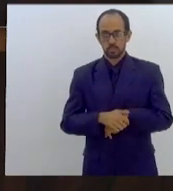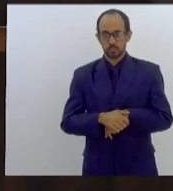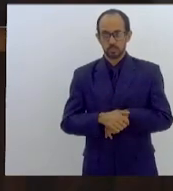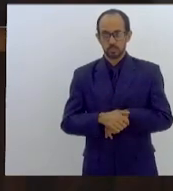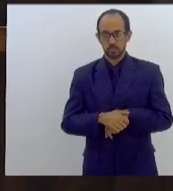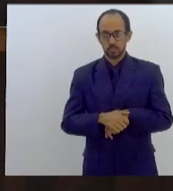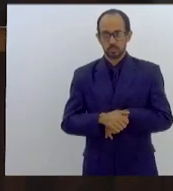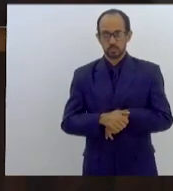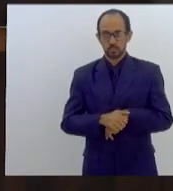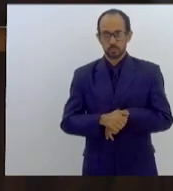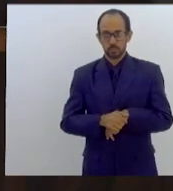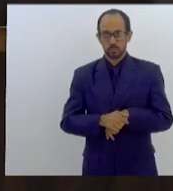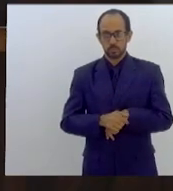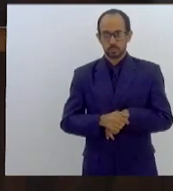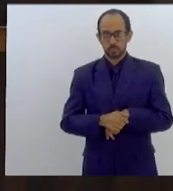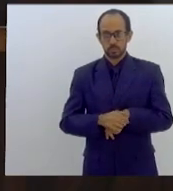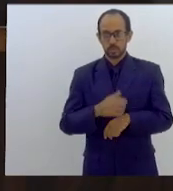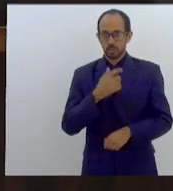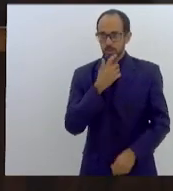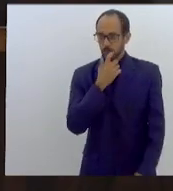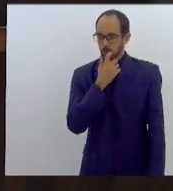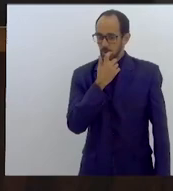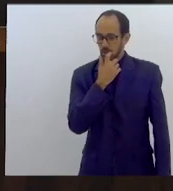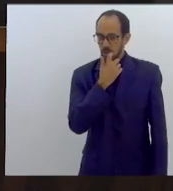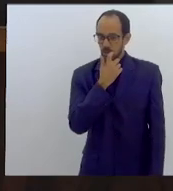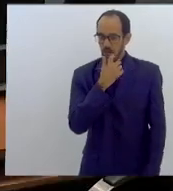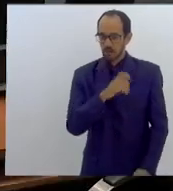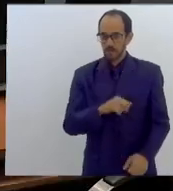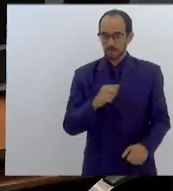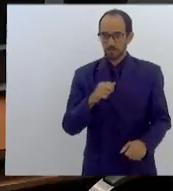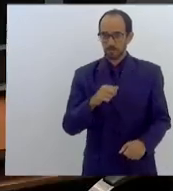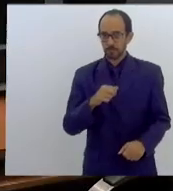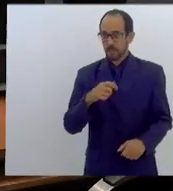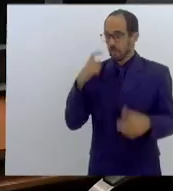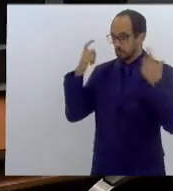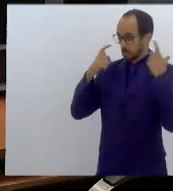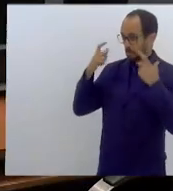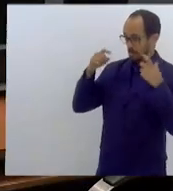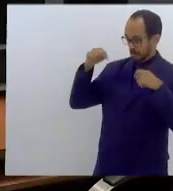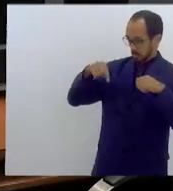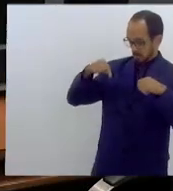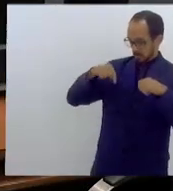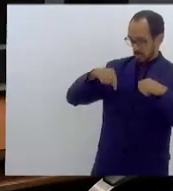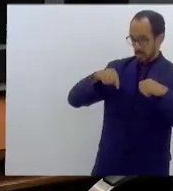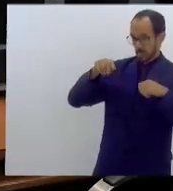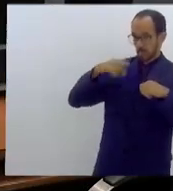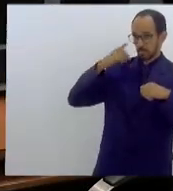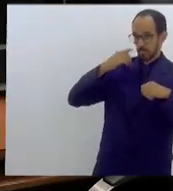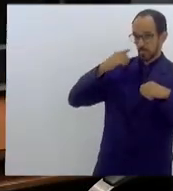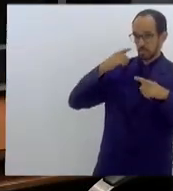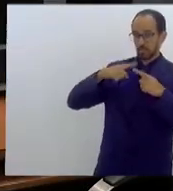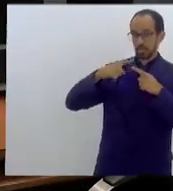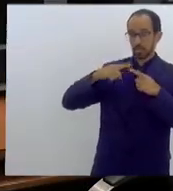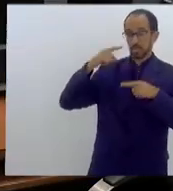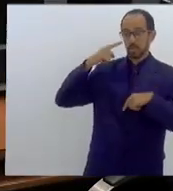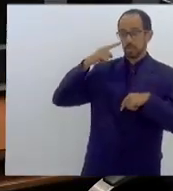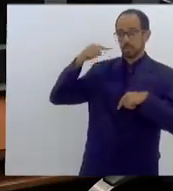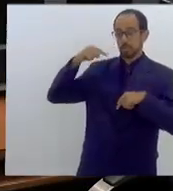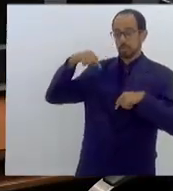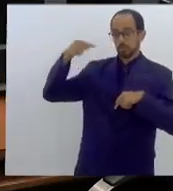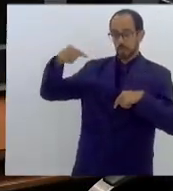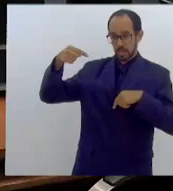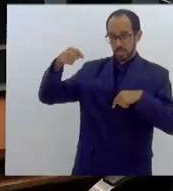A preocupação que se tem aqui na casa, e eu tenho, É que semana que vem, se esses